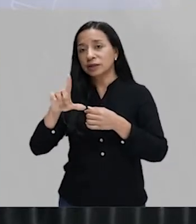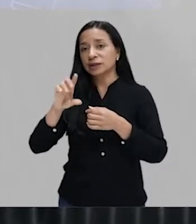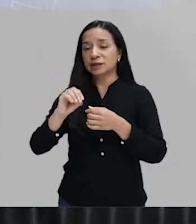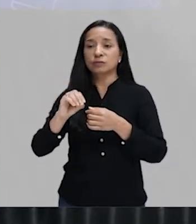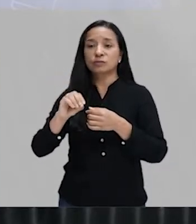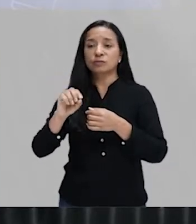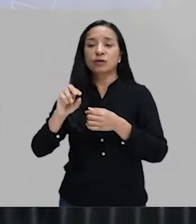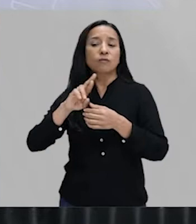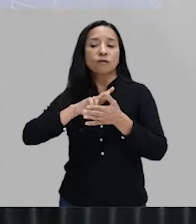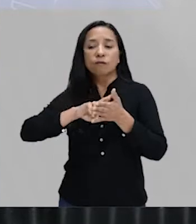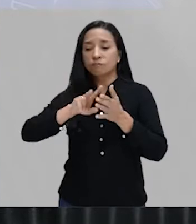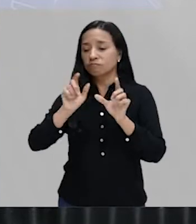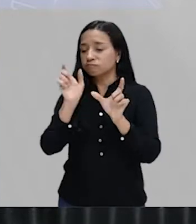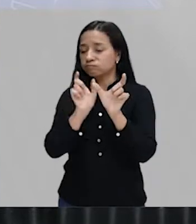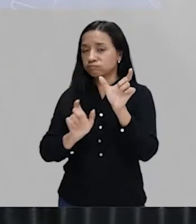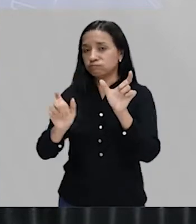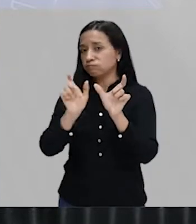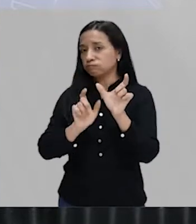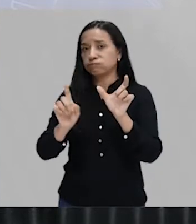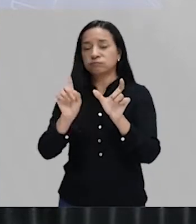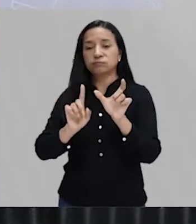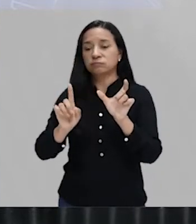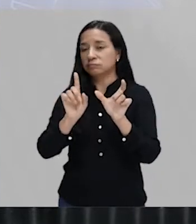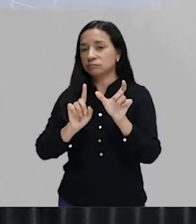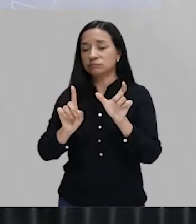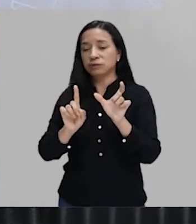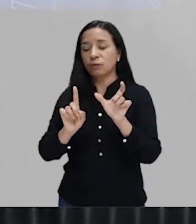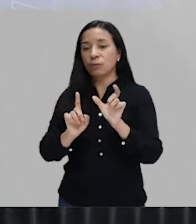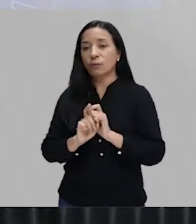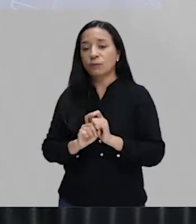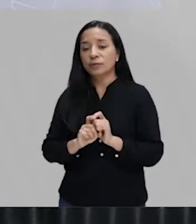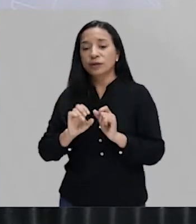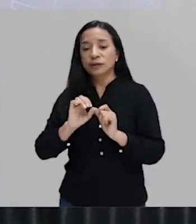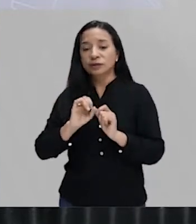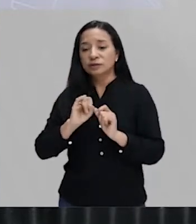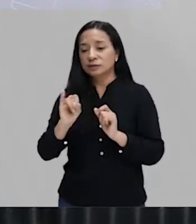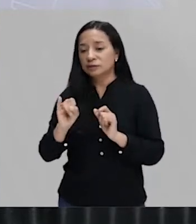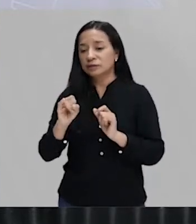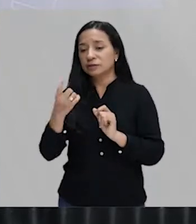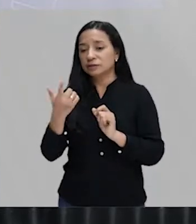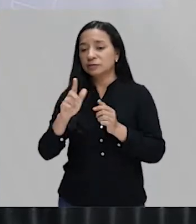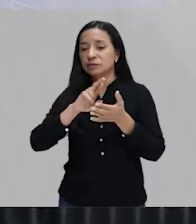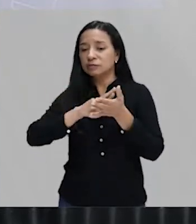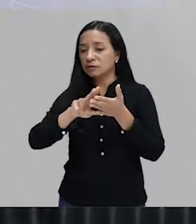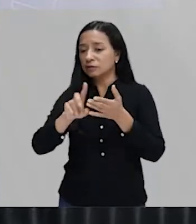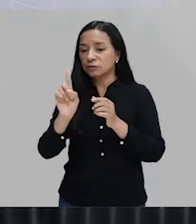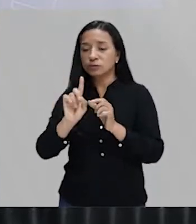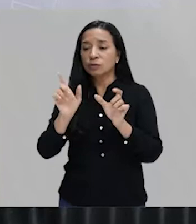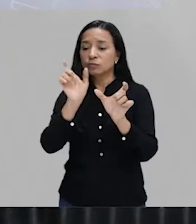vão flexionar. Por quê? Porque são invariáveis. Se são invariáveis, eles não se flexionam.